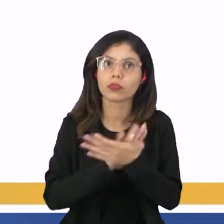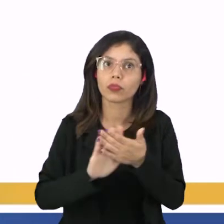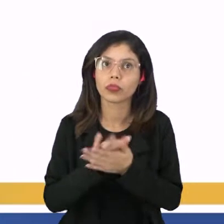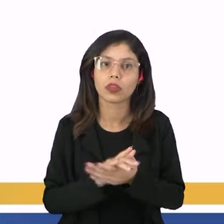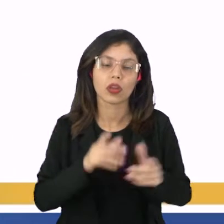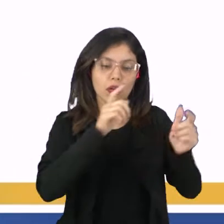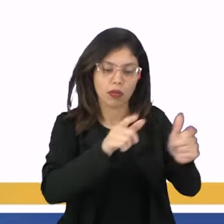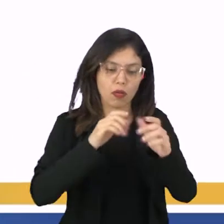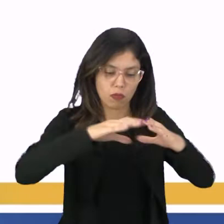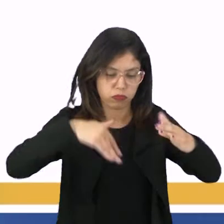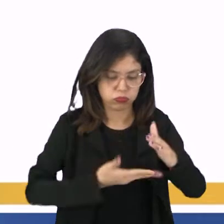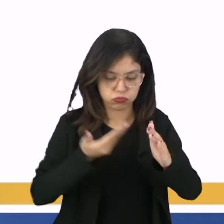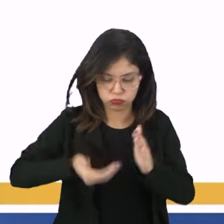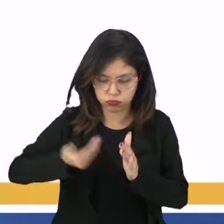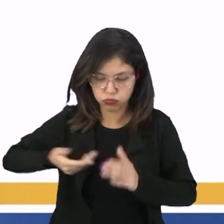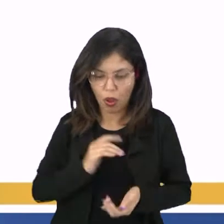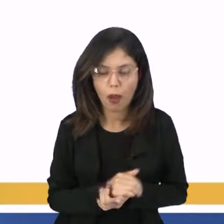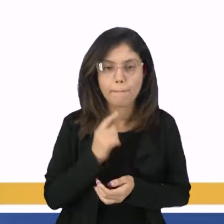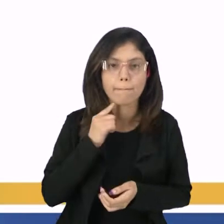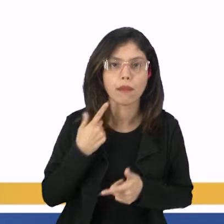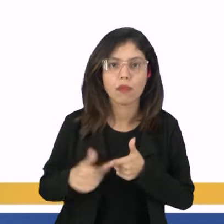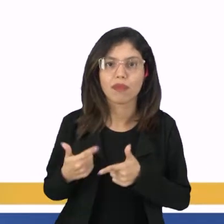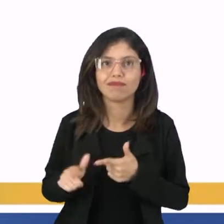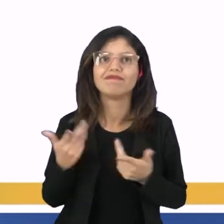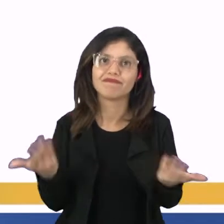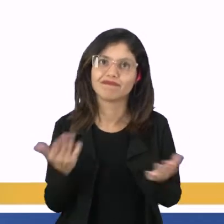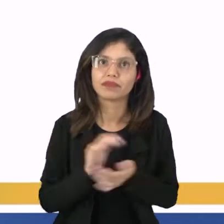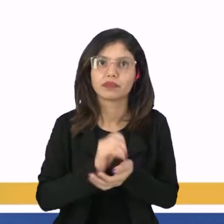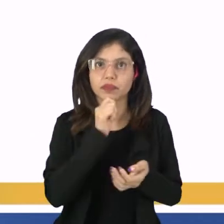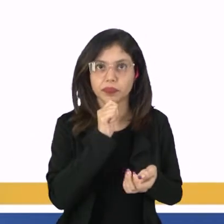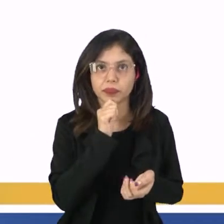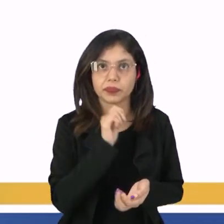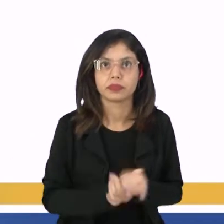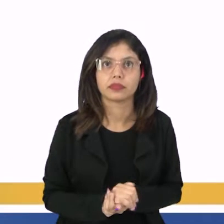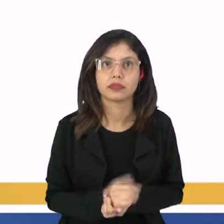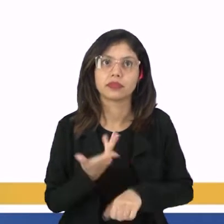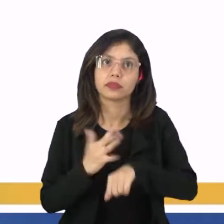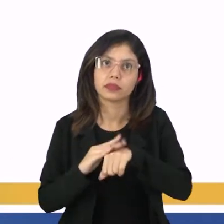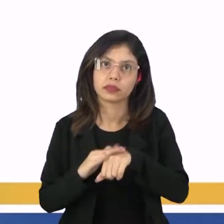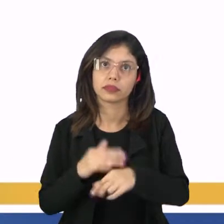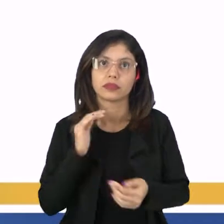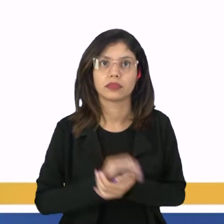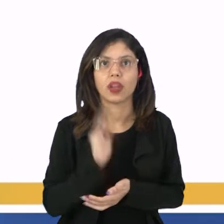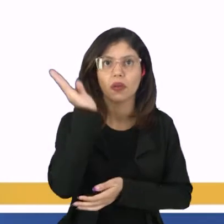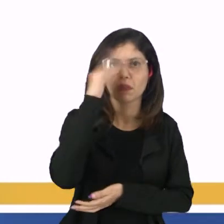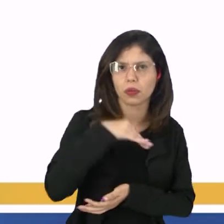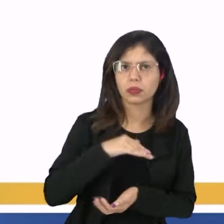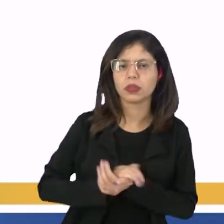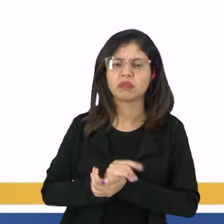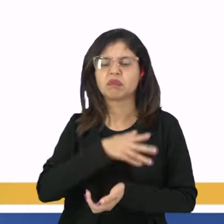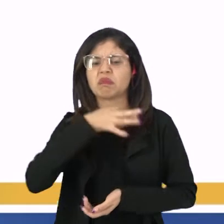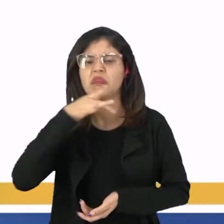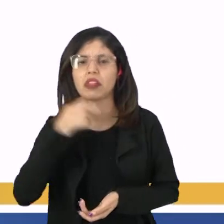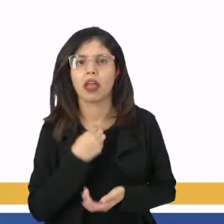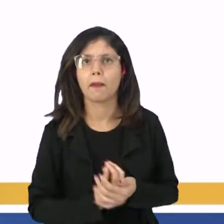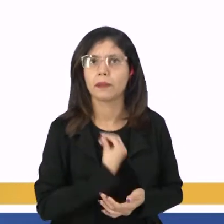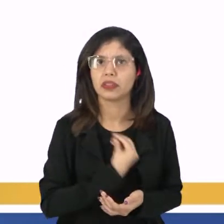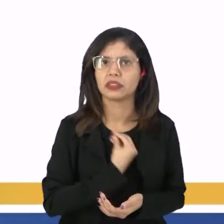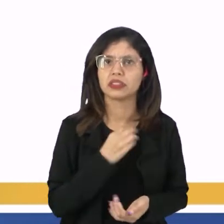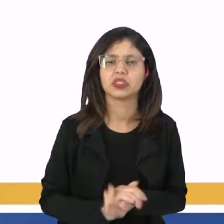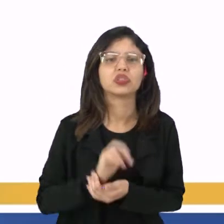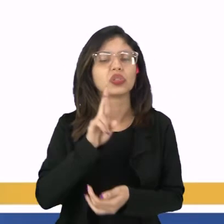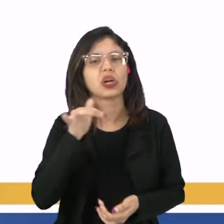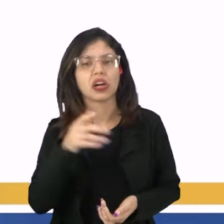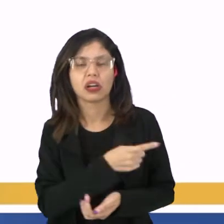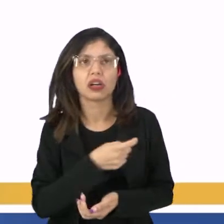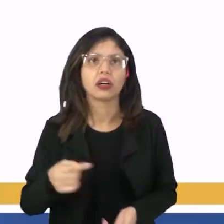lixo e os buracos ainda nos causam grandes problemas. Crianças estão adoecendo devido ao mau cheiro e à presença de ratos e